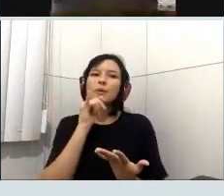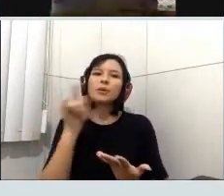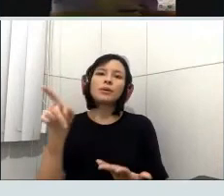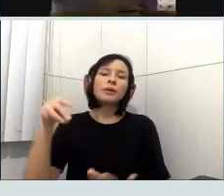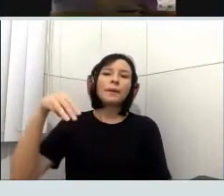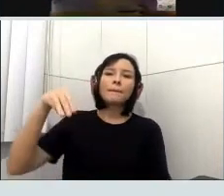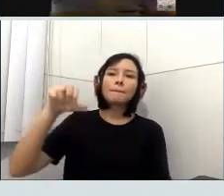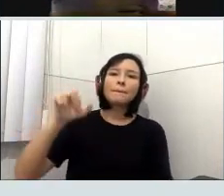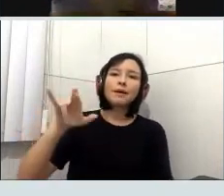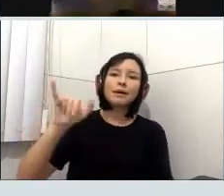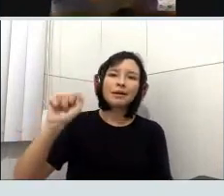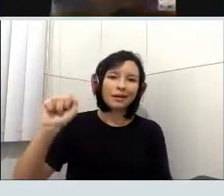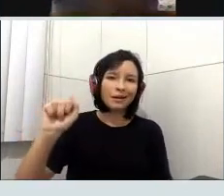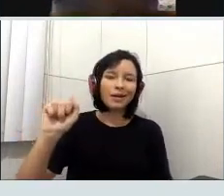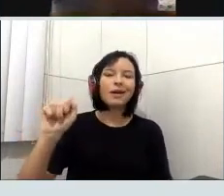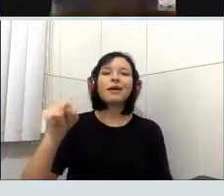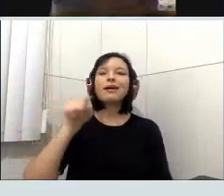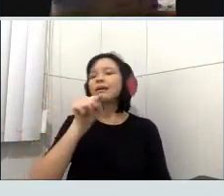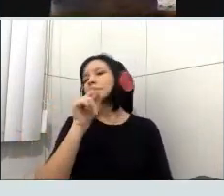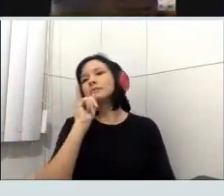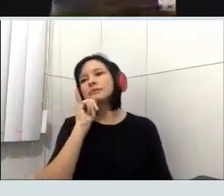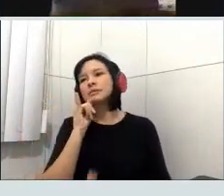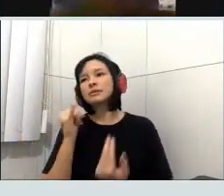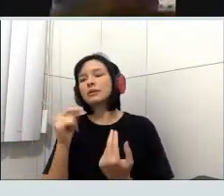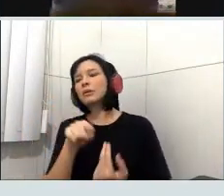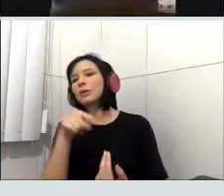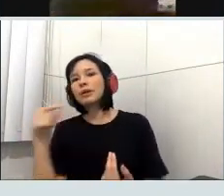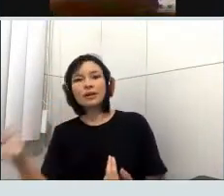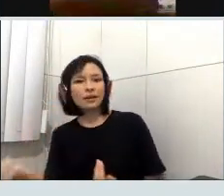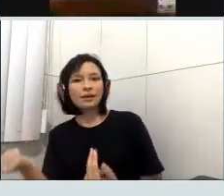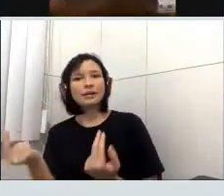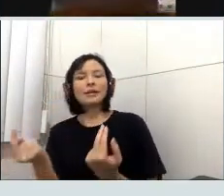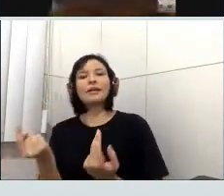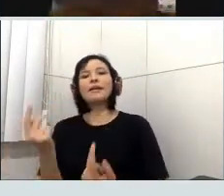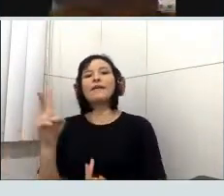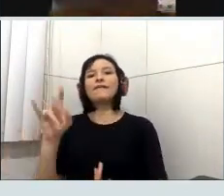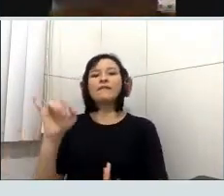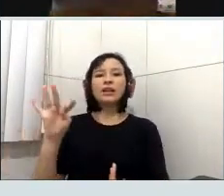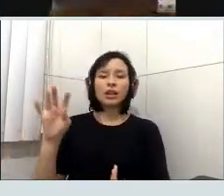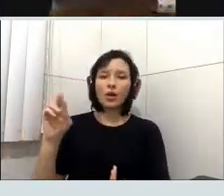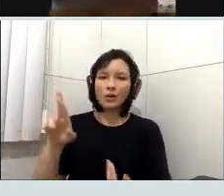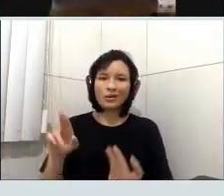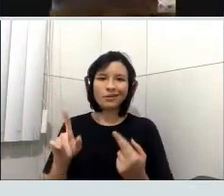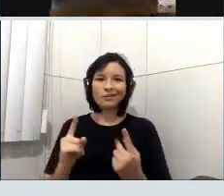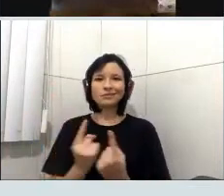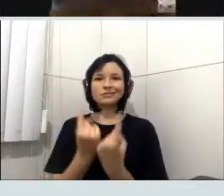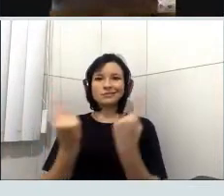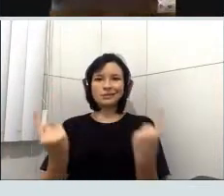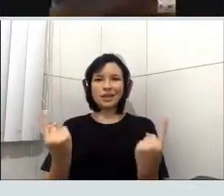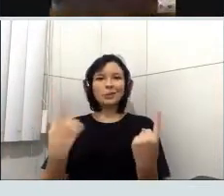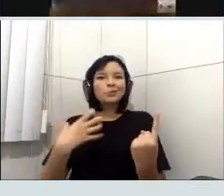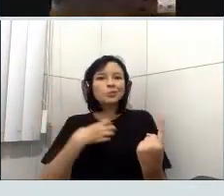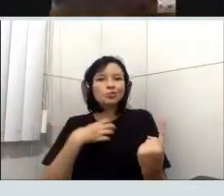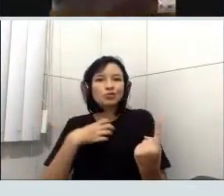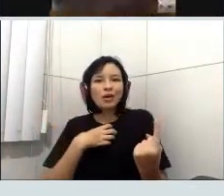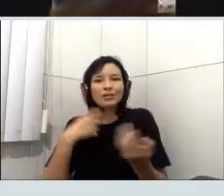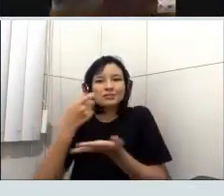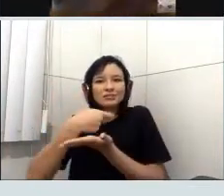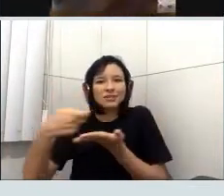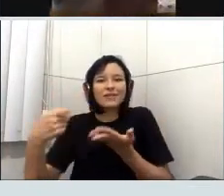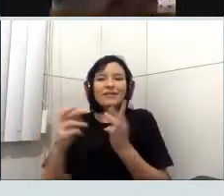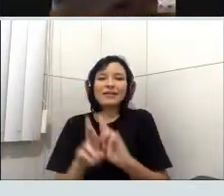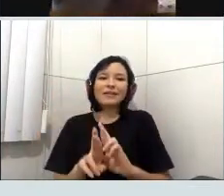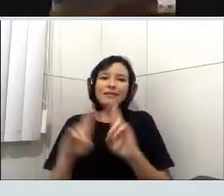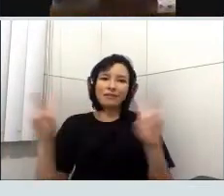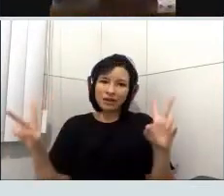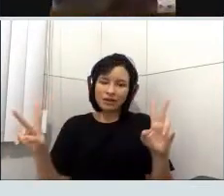provavelmente não vai ser igual ao de Maria Vitória. Então aí a gente tem, né, várias possibilidades. Eu não quero mesmo,